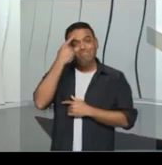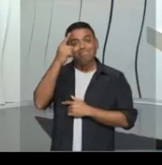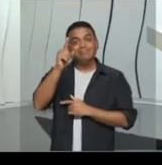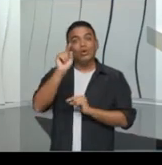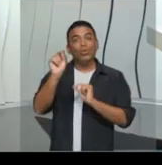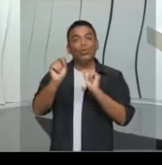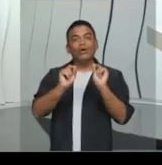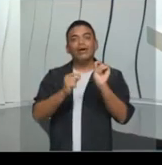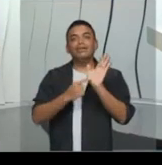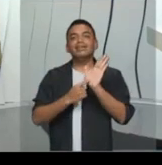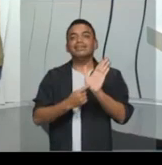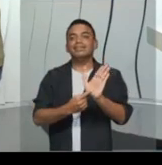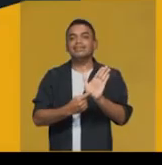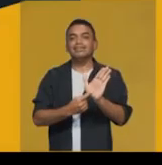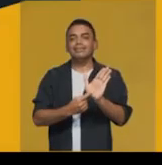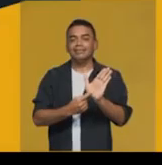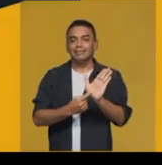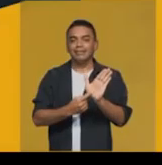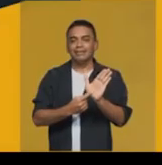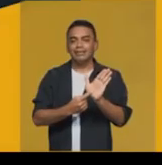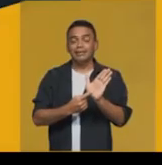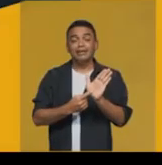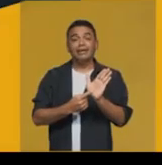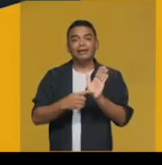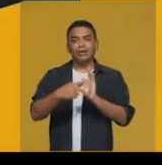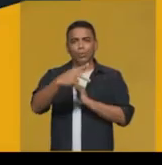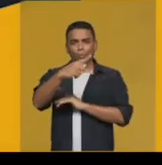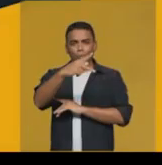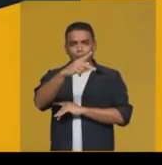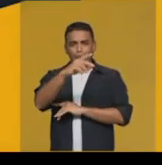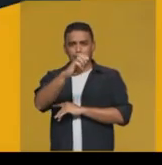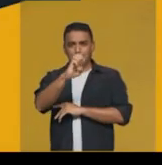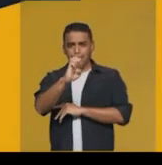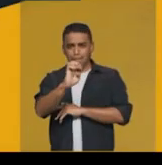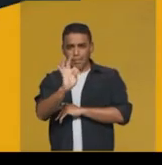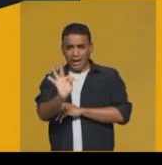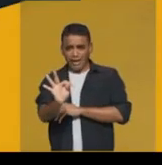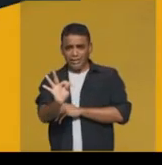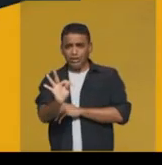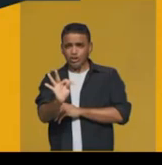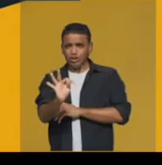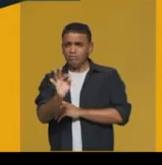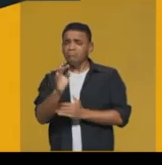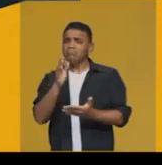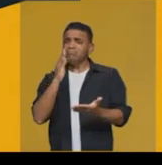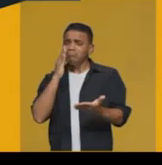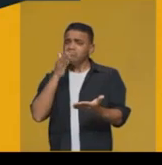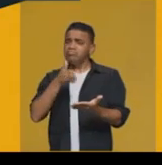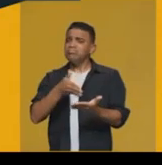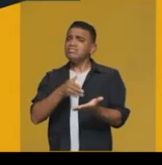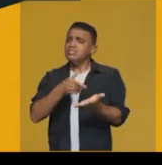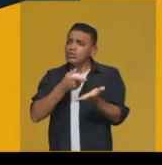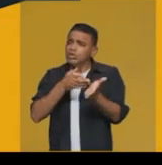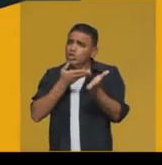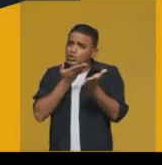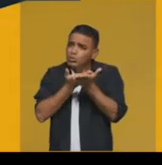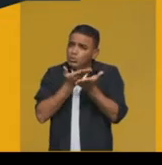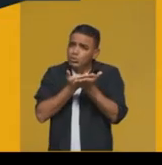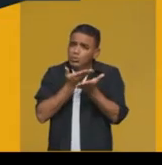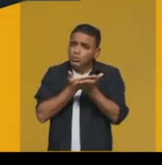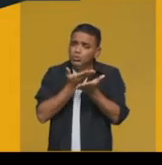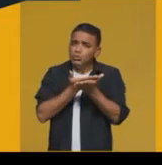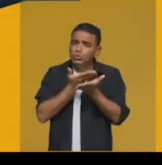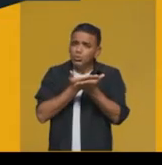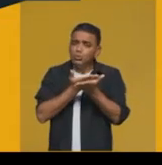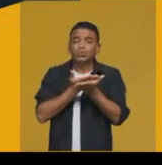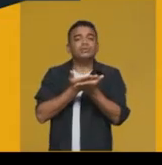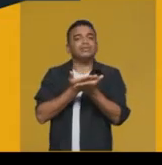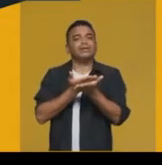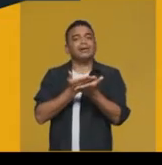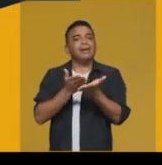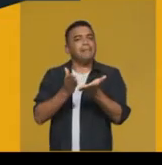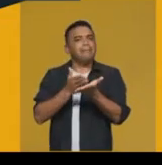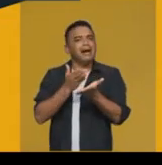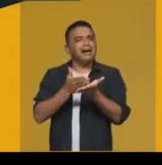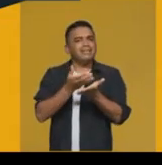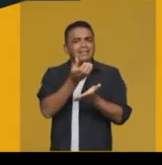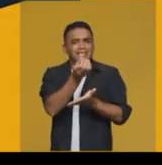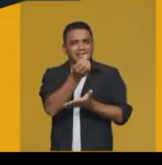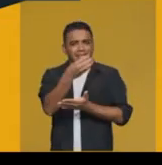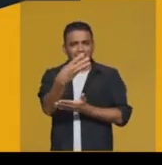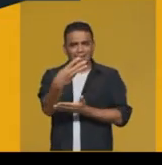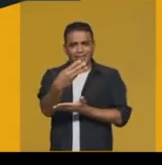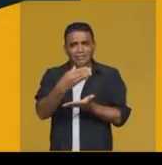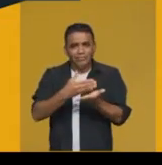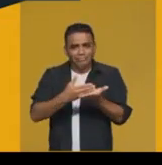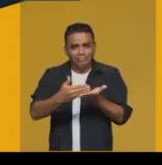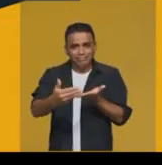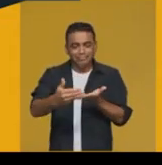principal é siga o PET, que na nossa aula de física começa na página 63.